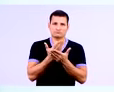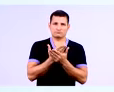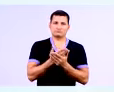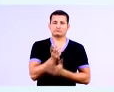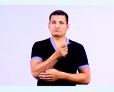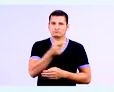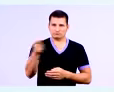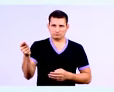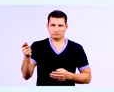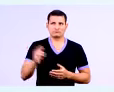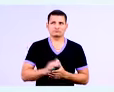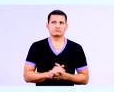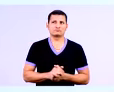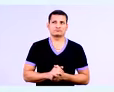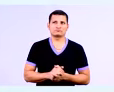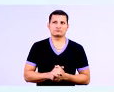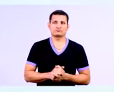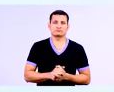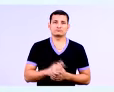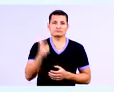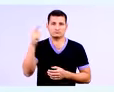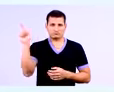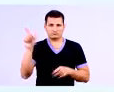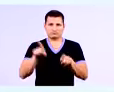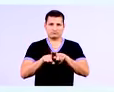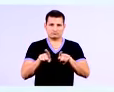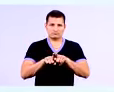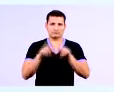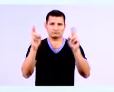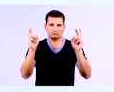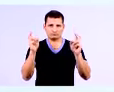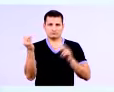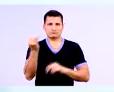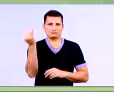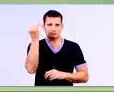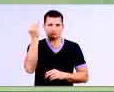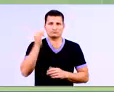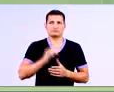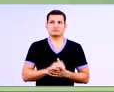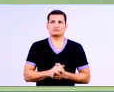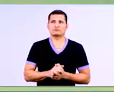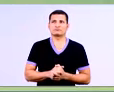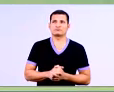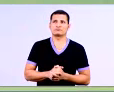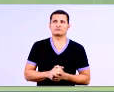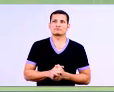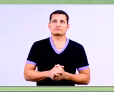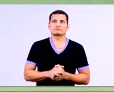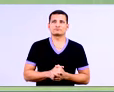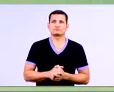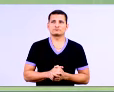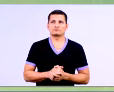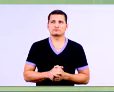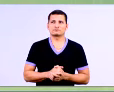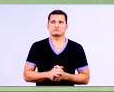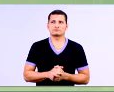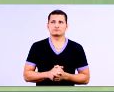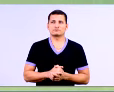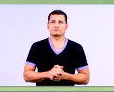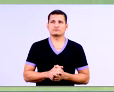semana. Um outro tópico que nós vimos também, vamos ao quarto. Nós vimos